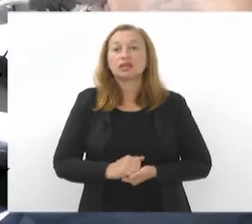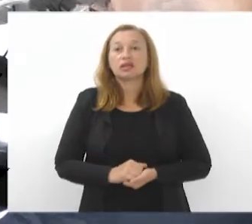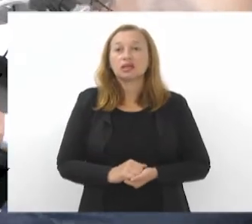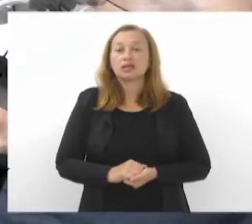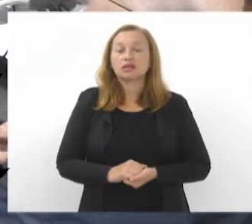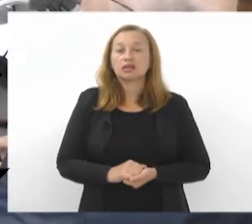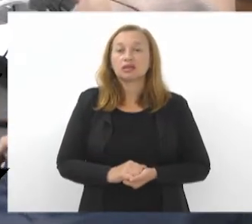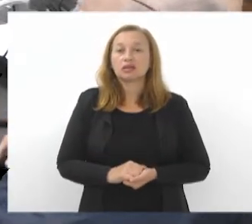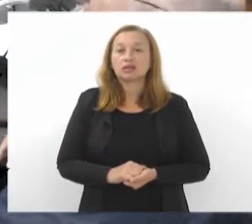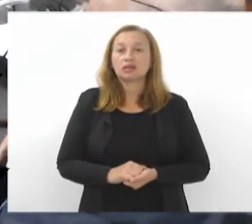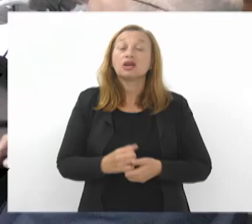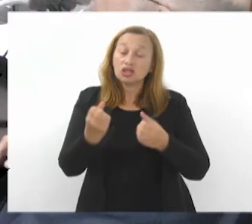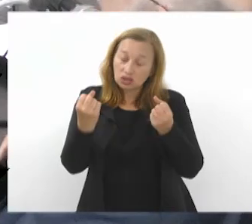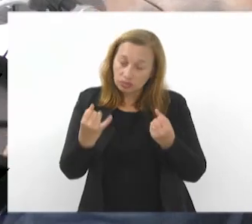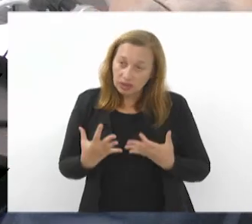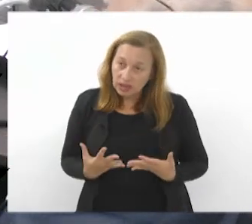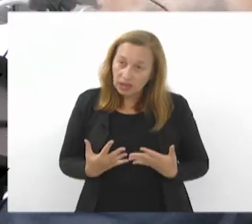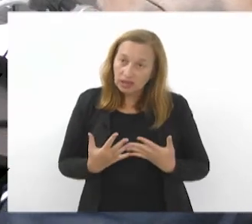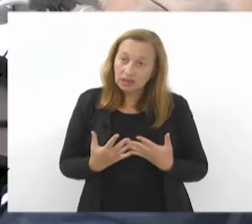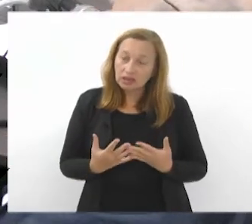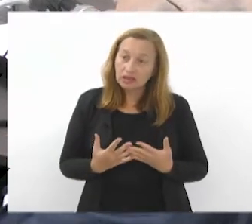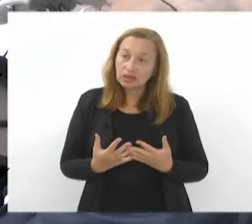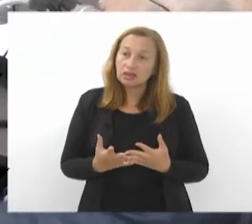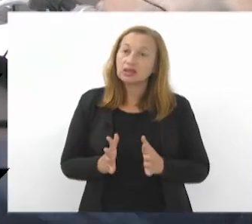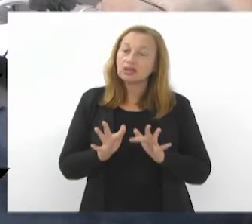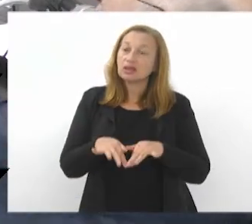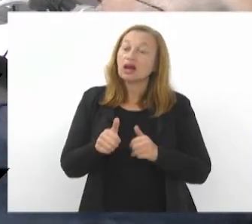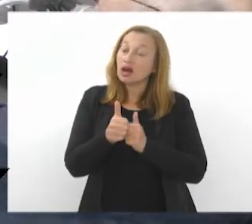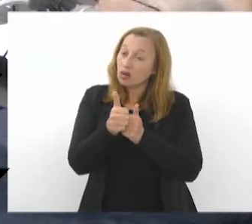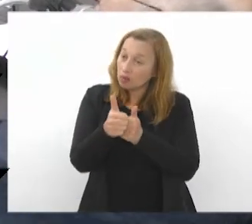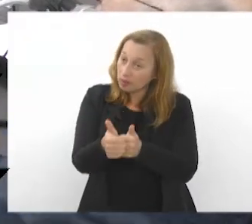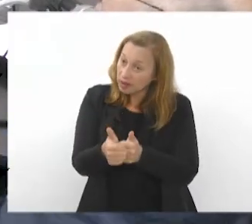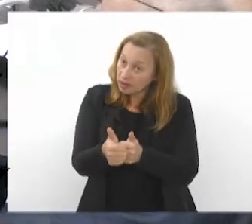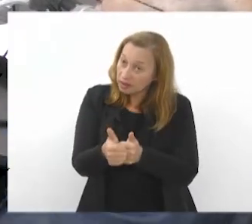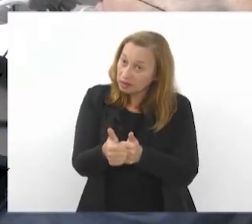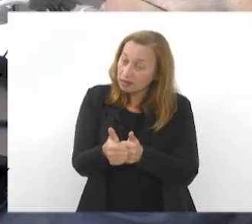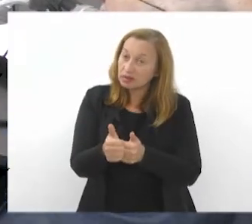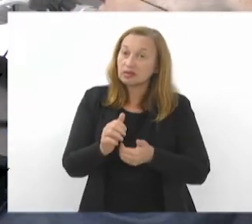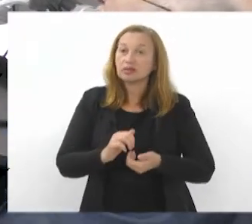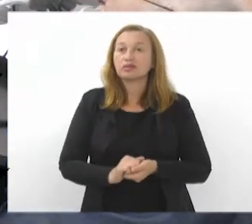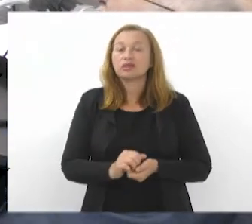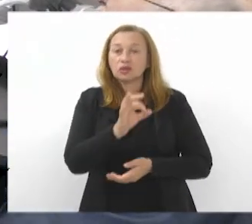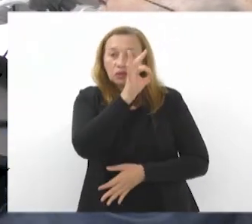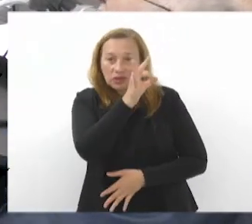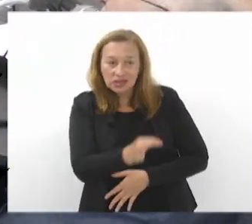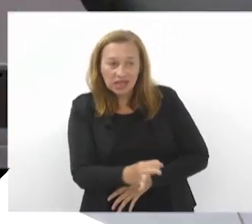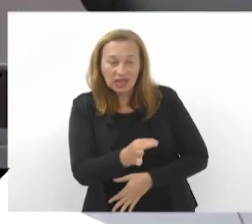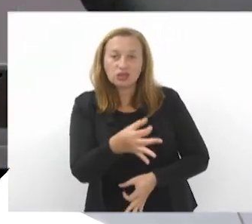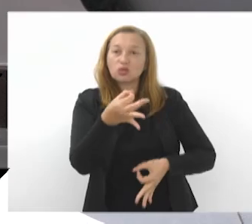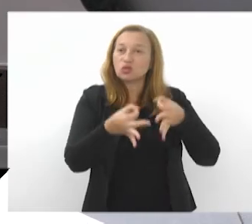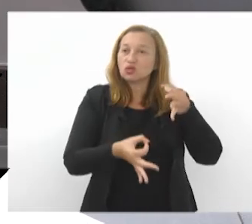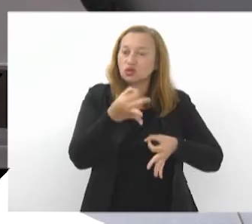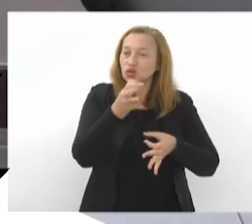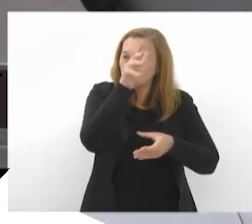tem problema nenhum. explicado, encerrada a discussão. Acompanhamos o Em votação. correto e justo